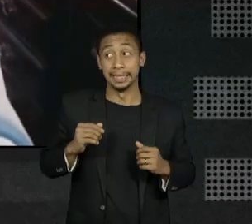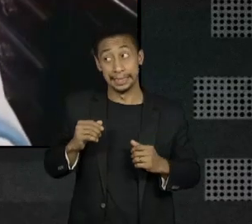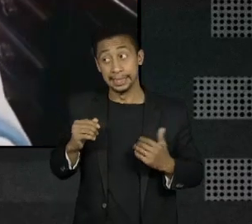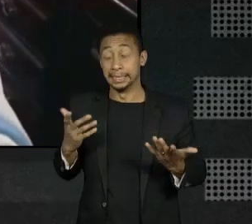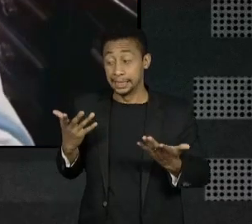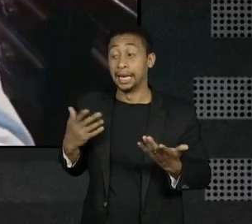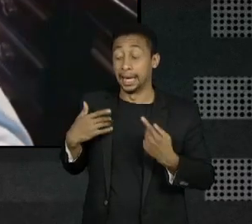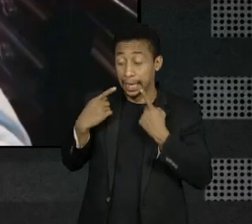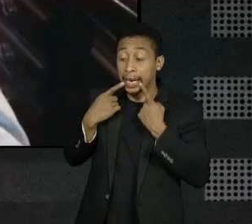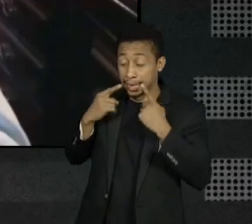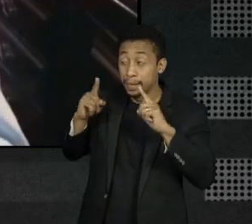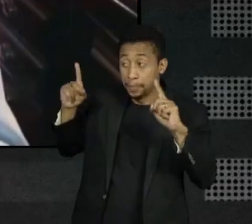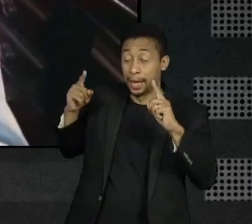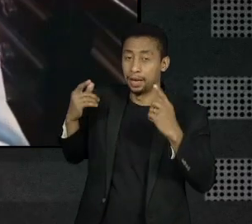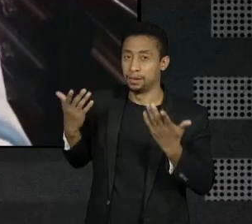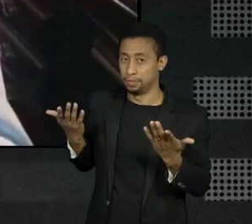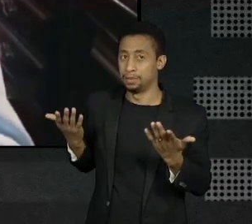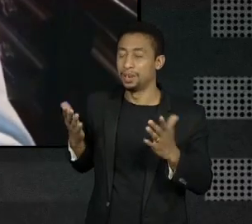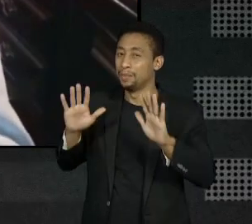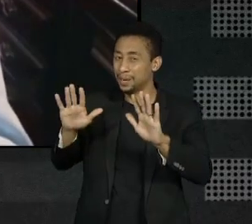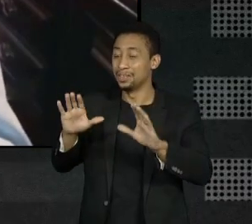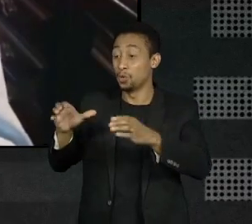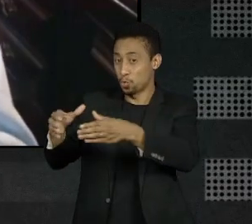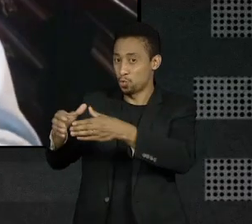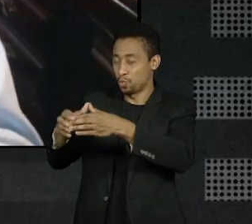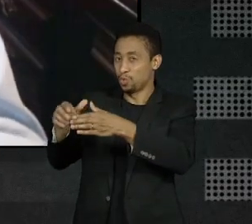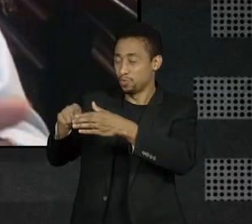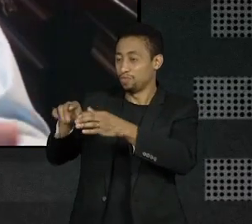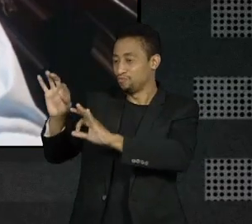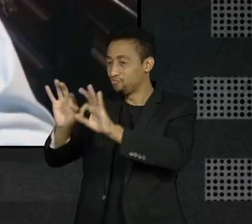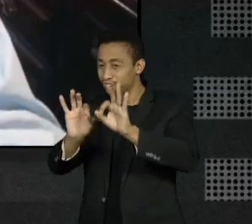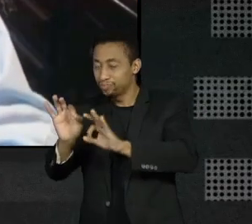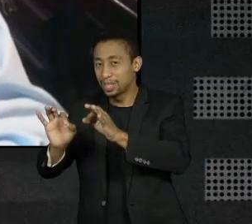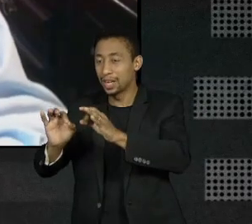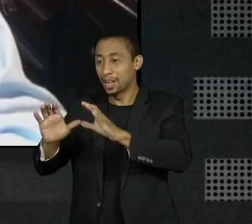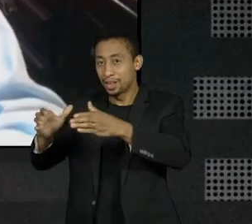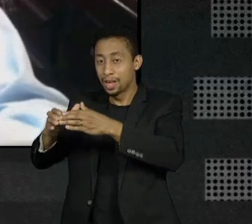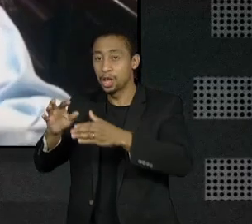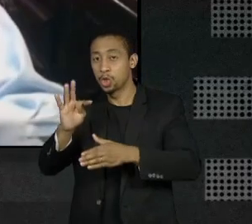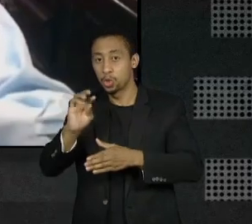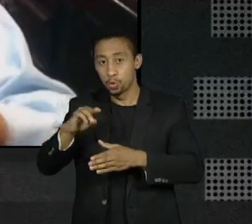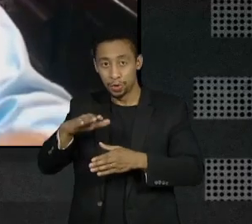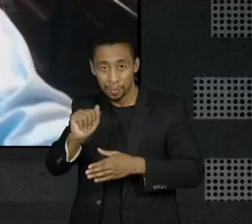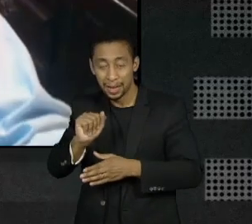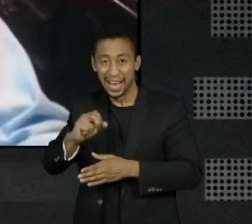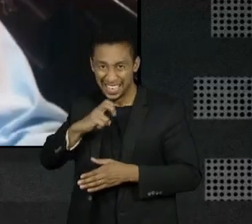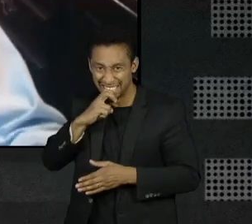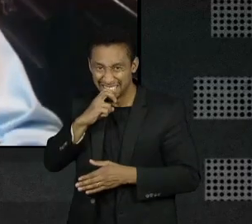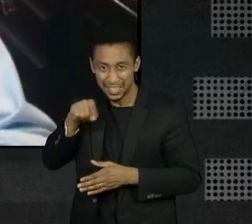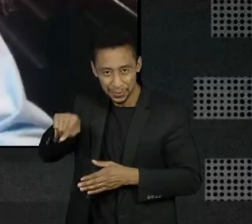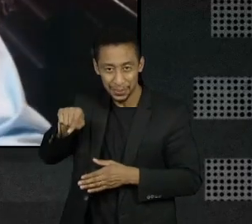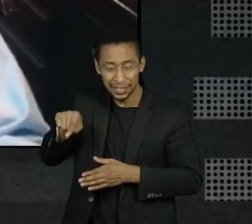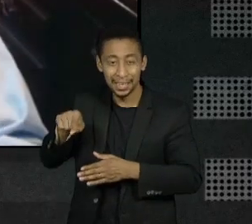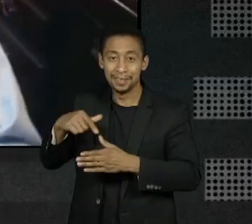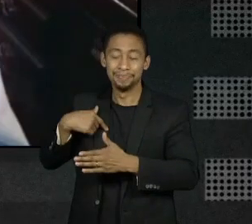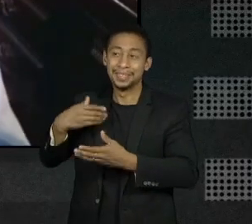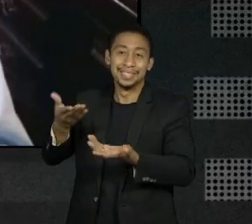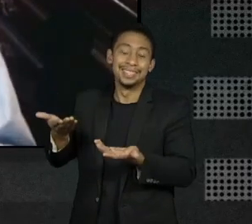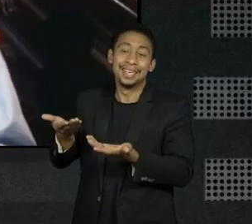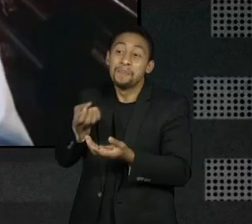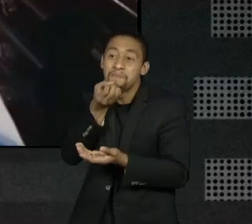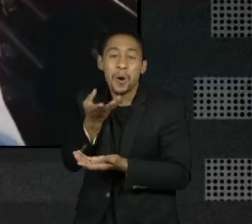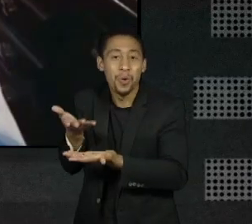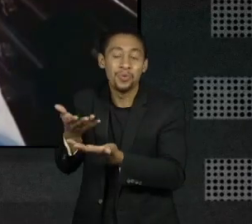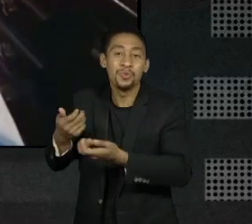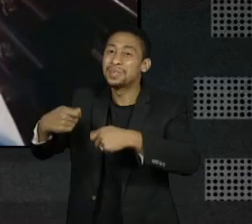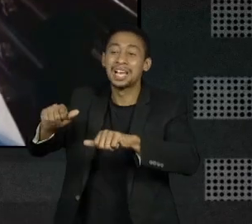Jogo que você está ganhando, não troca de nada, não troca o jogador, não troca o goleiro, então não